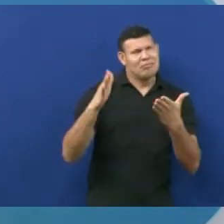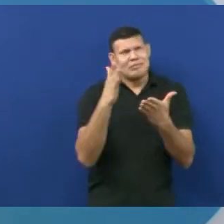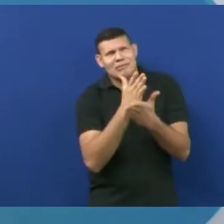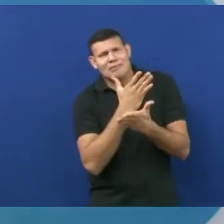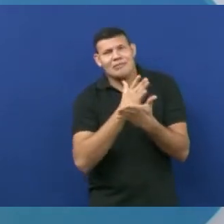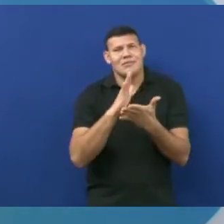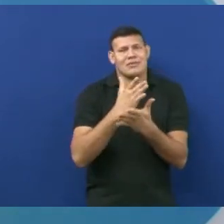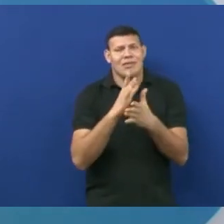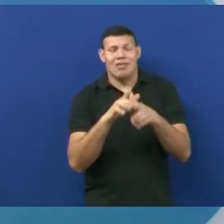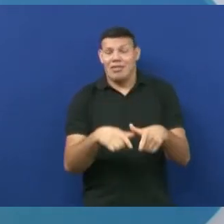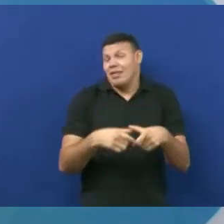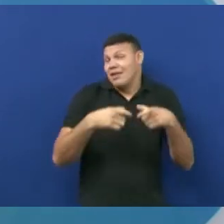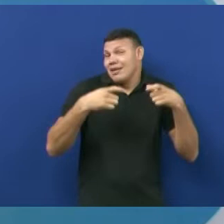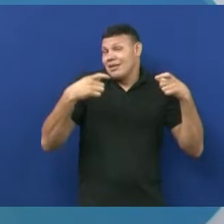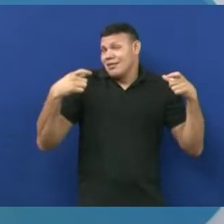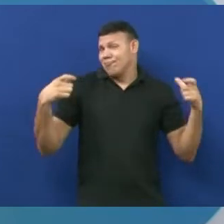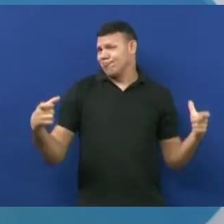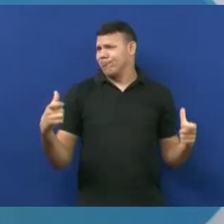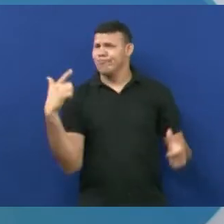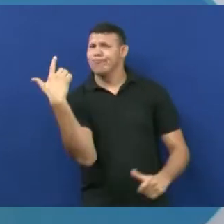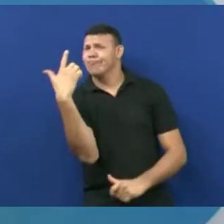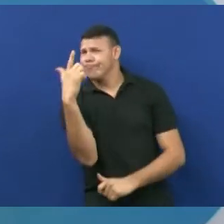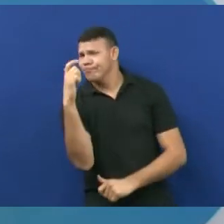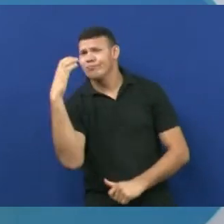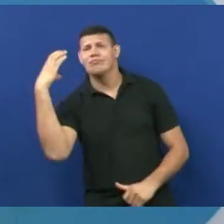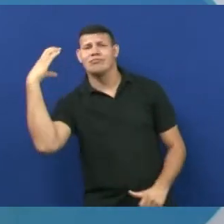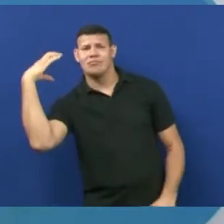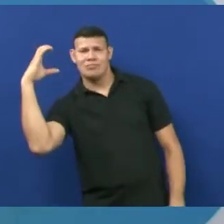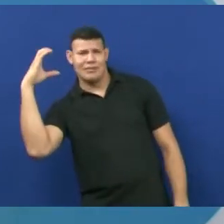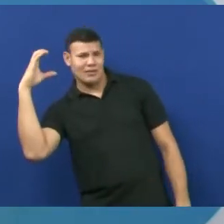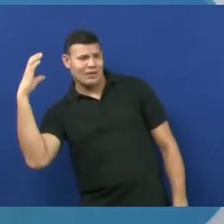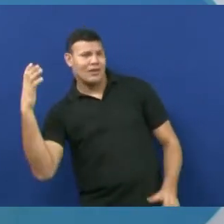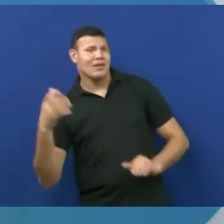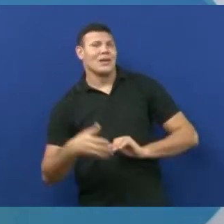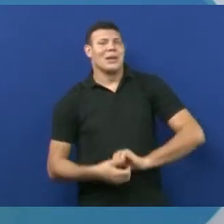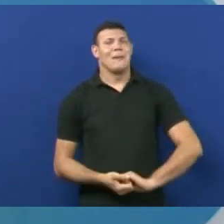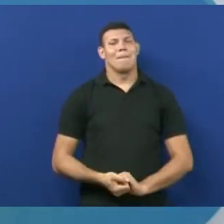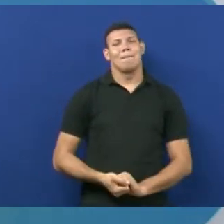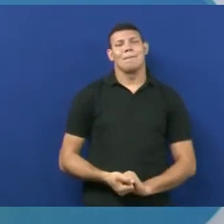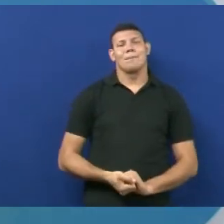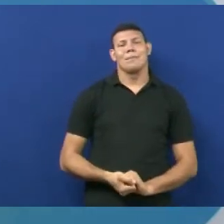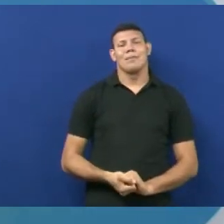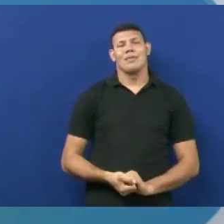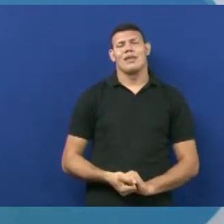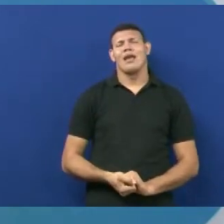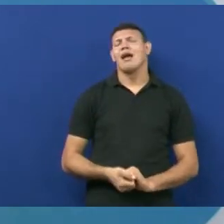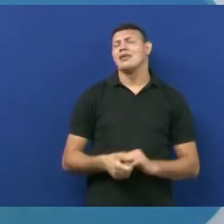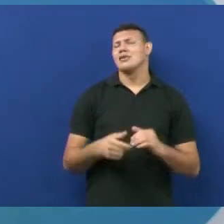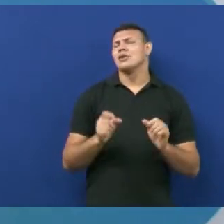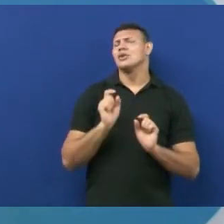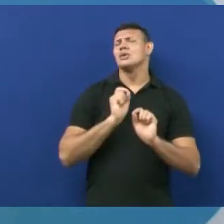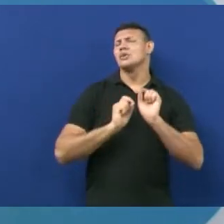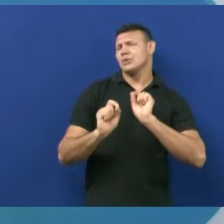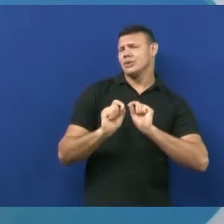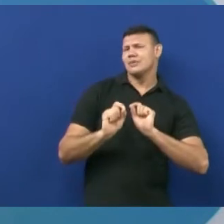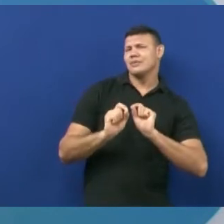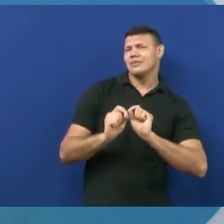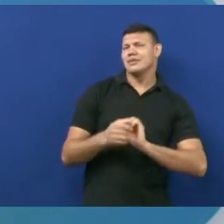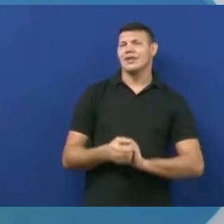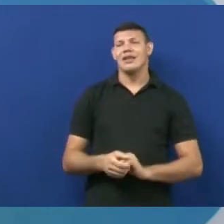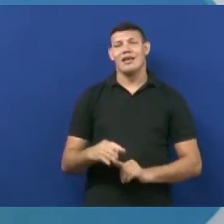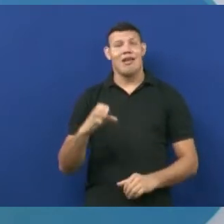sua maioria, não possuem o carbono na sua constituição. Assim, o CO2,